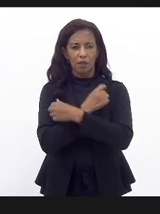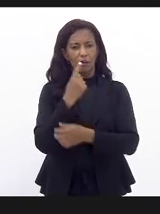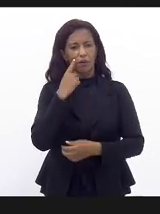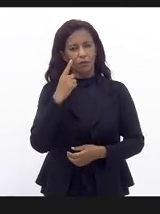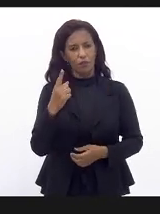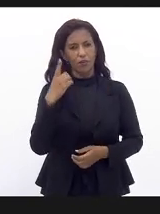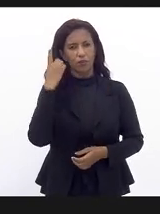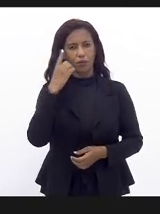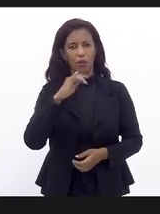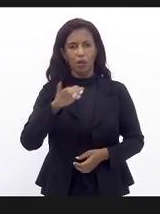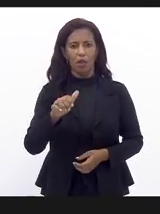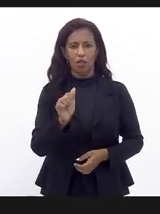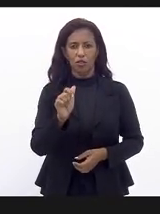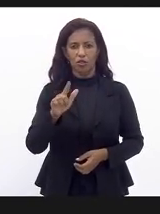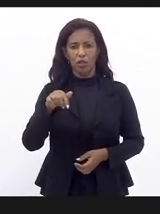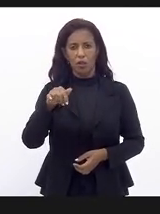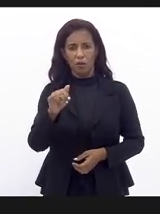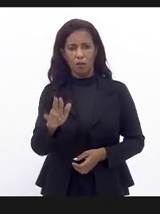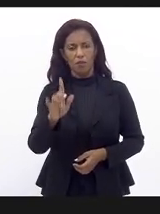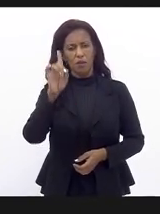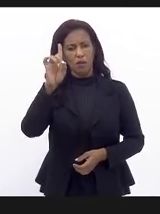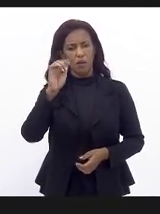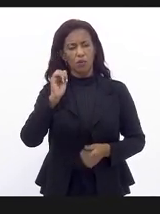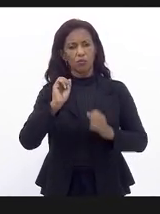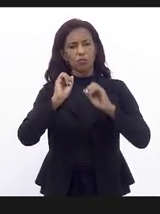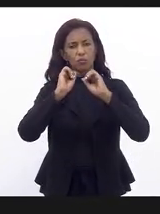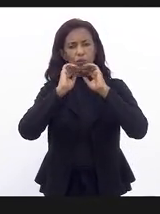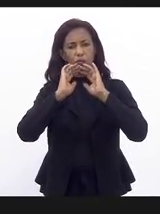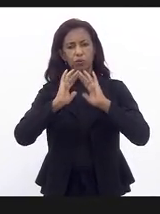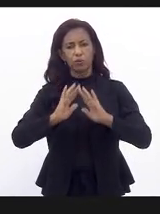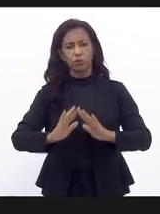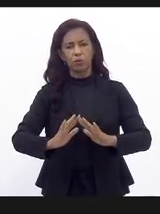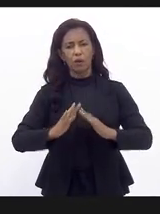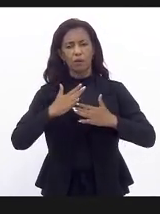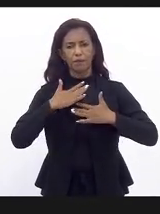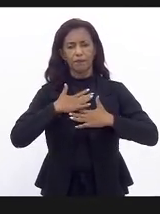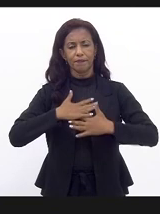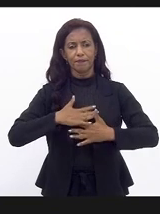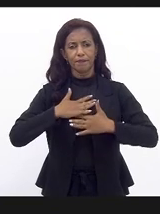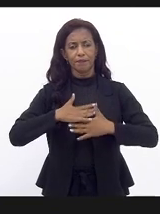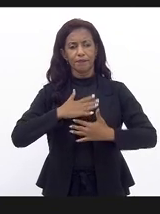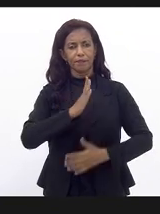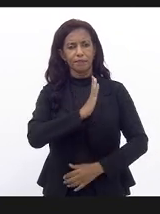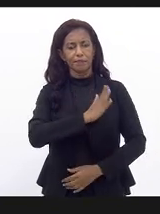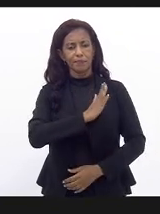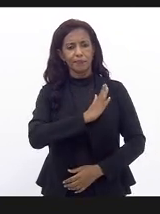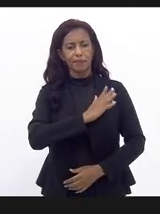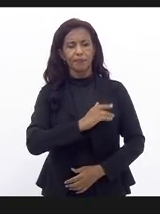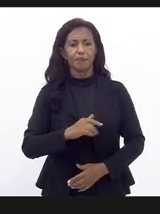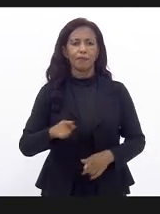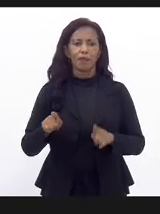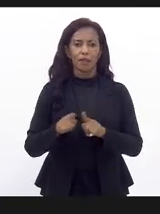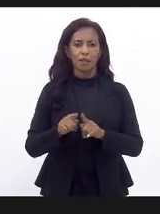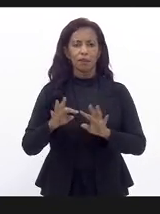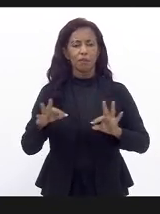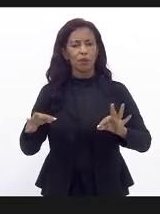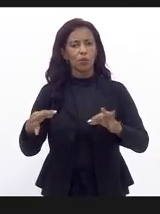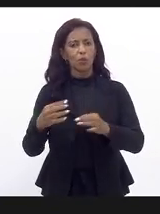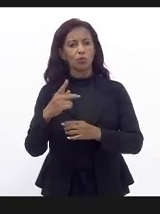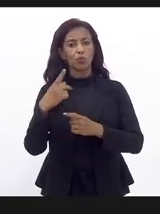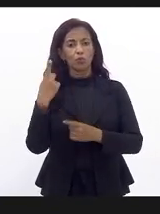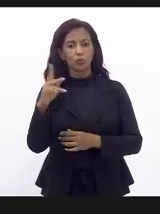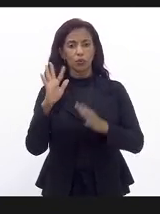deputado Jaumir, que Deus possa confortar nesse momento o seu coração, assim como de todos os